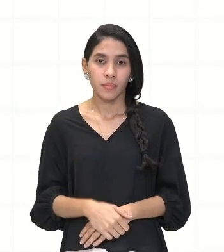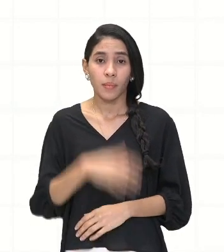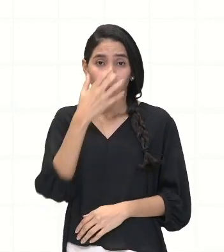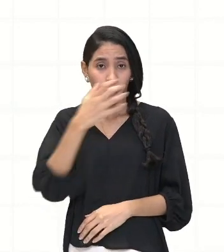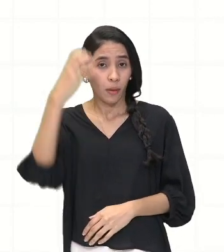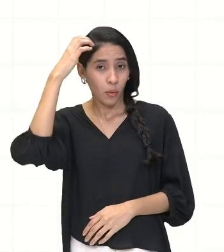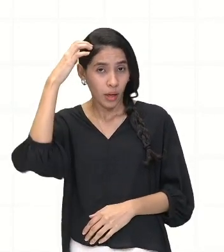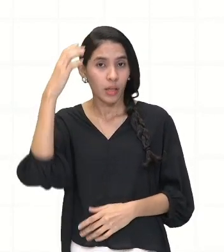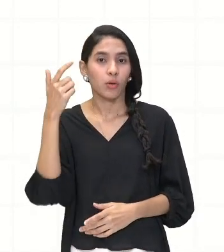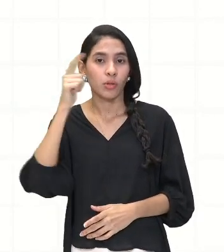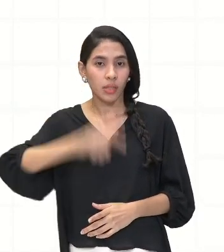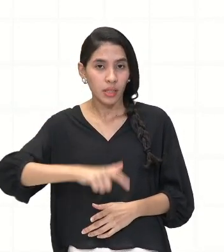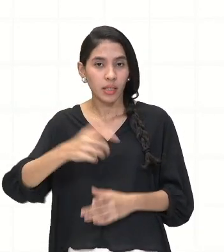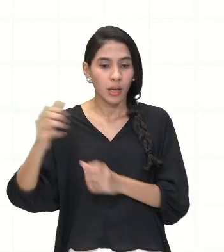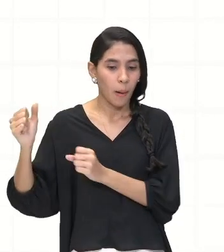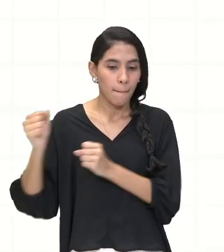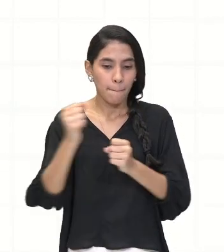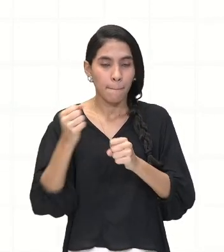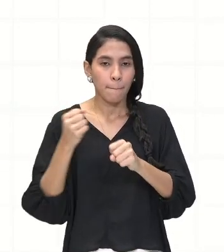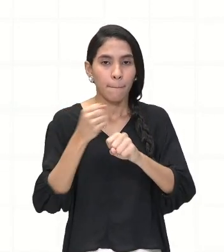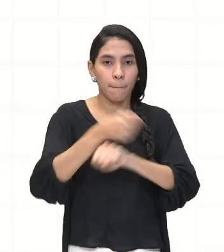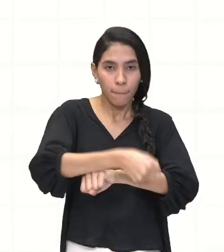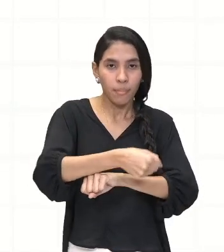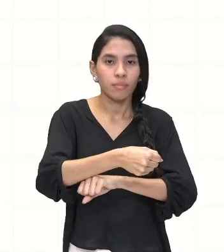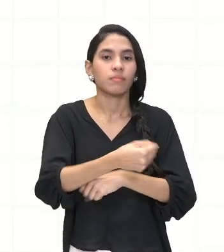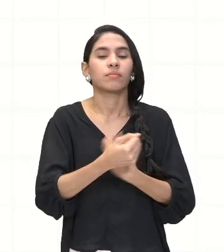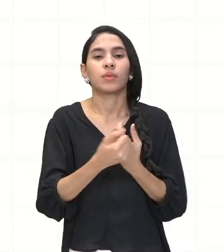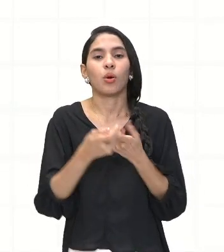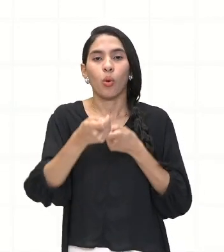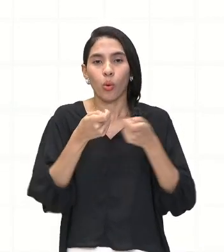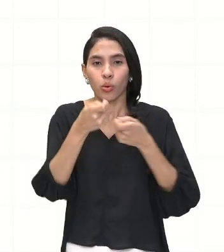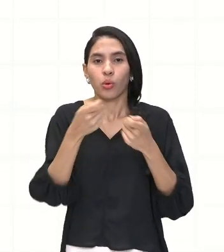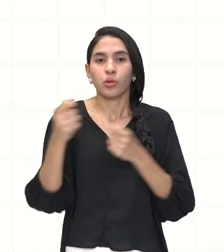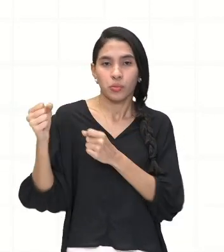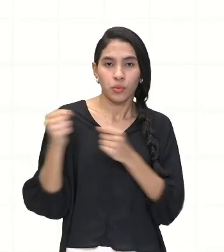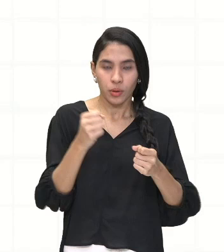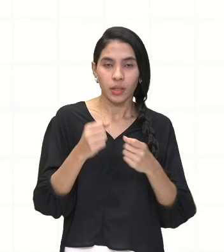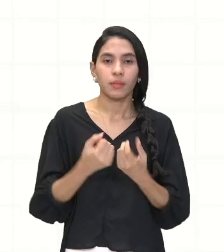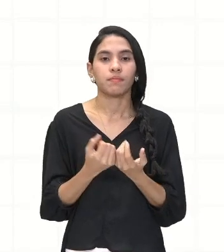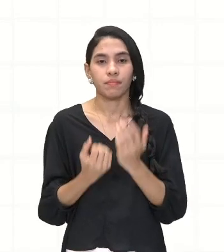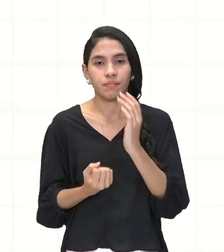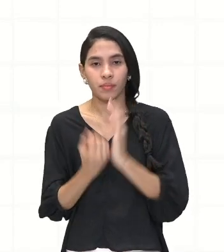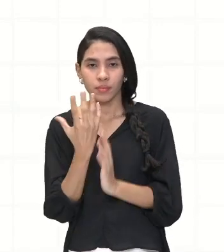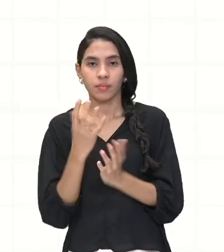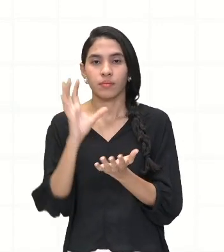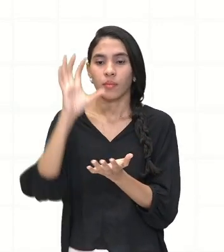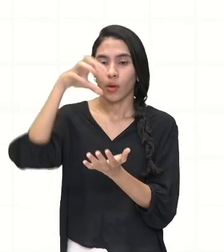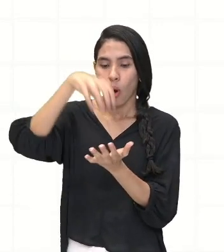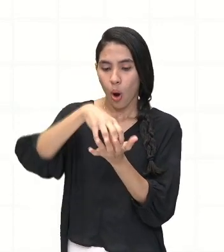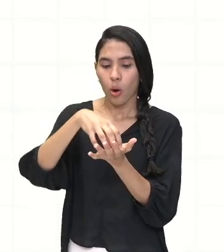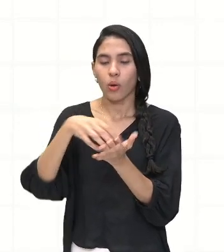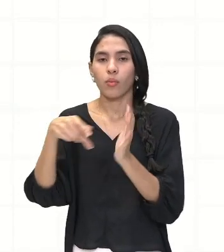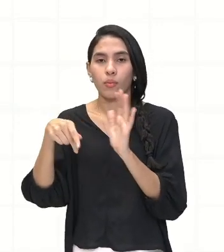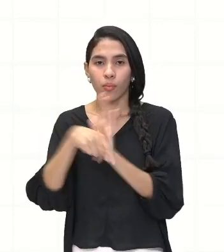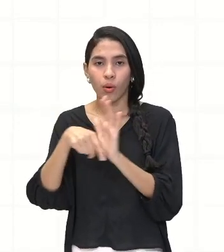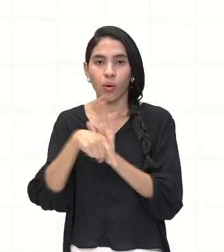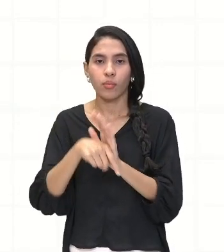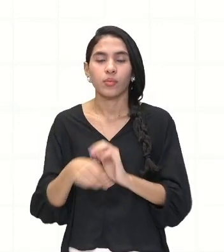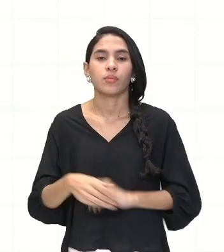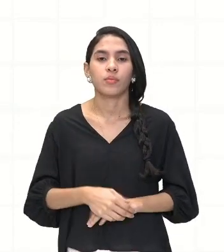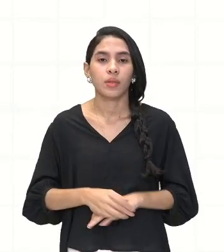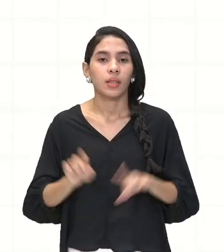o controle das instituições religiosas, criaram órgãos de repressão e, em alguns casos, implementaram medidas